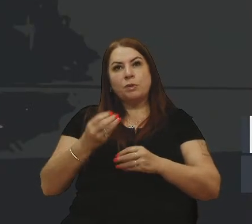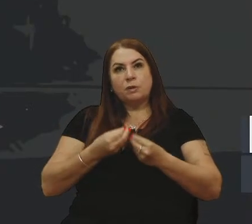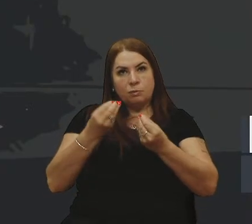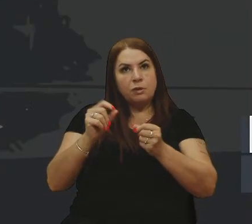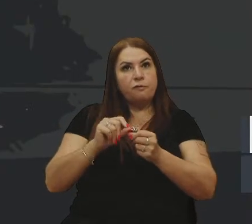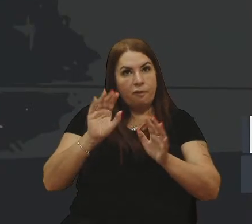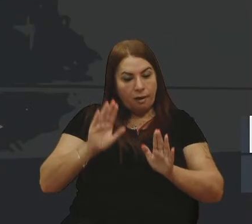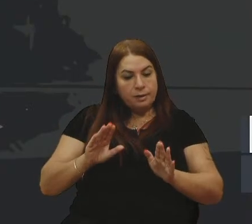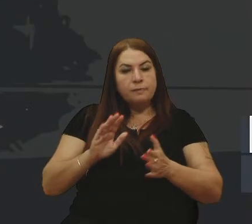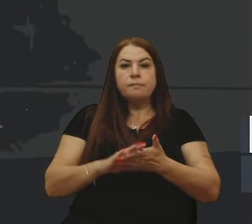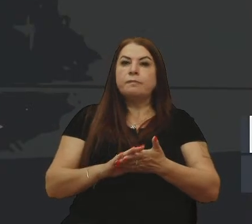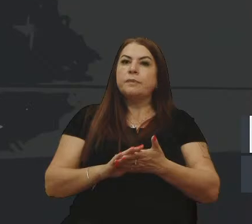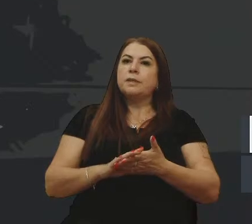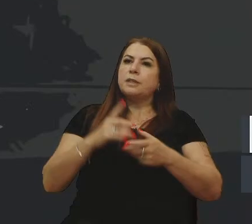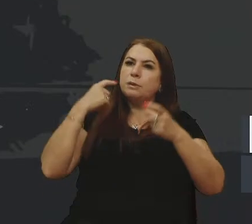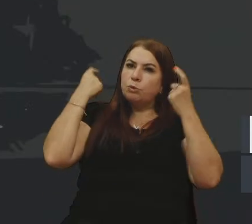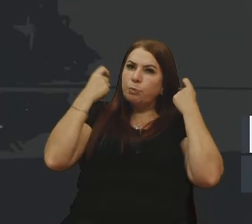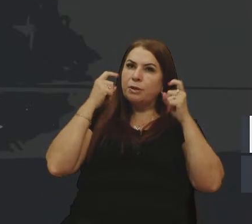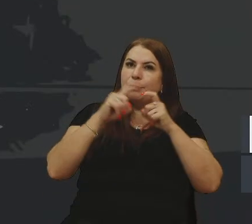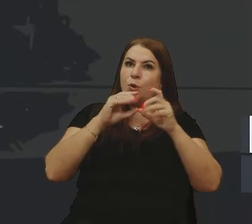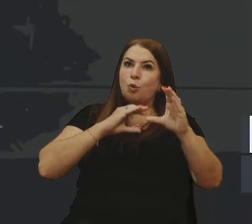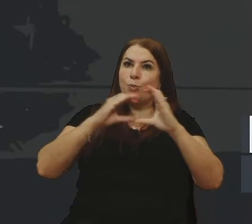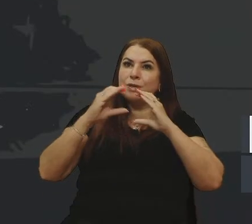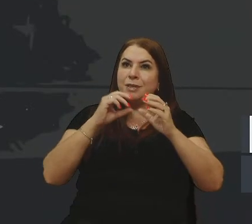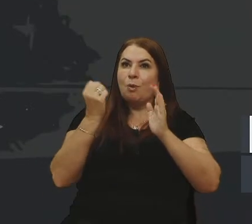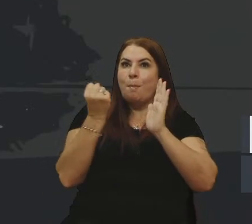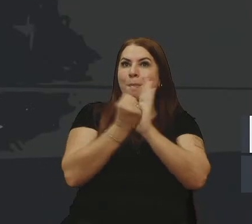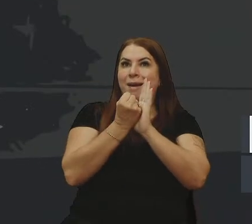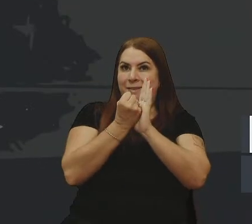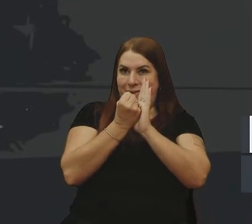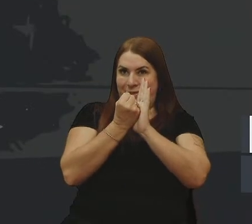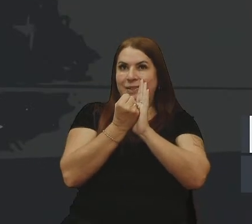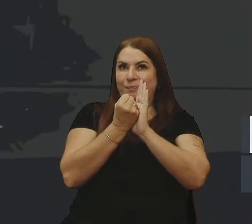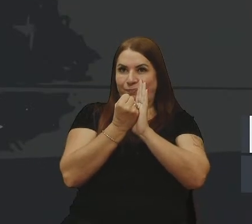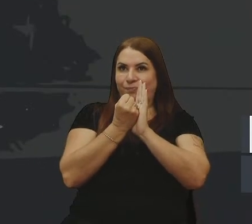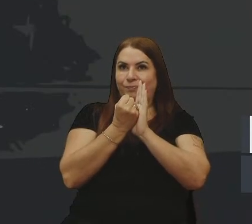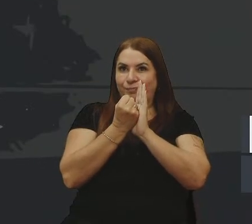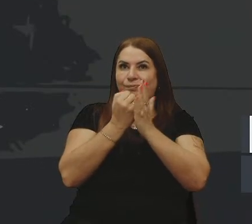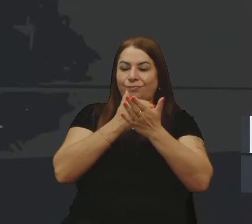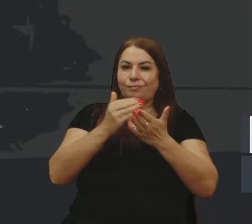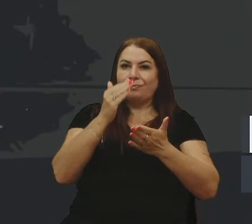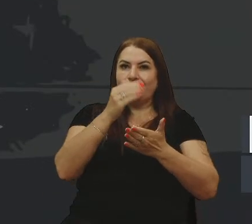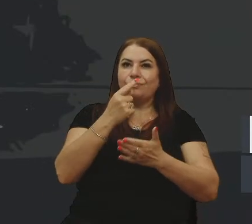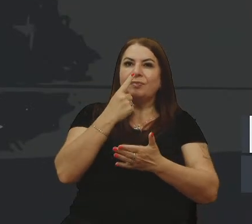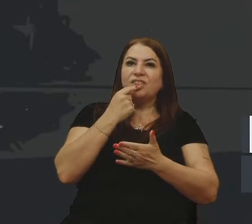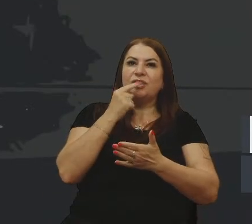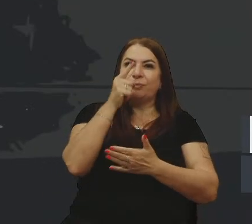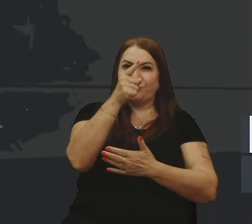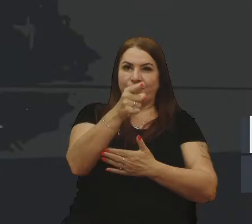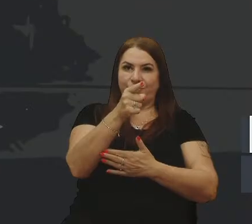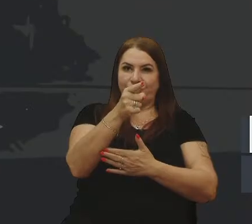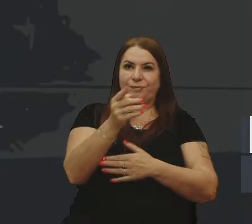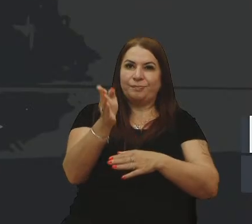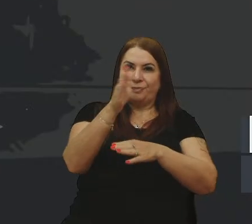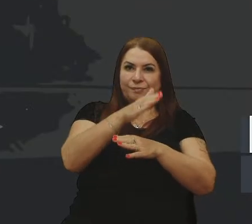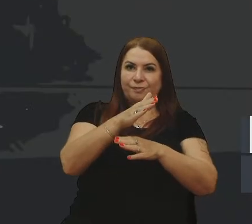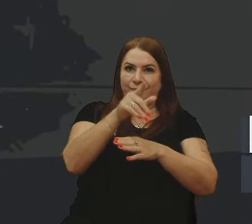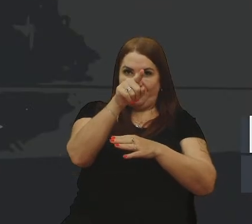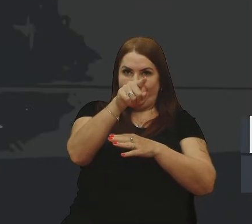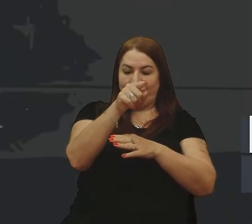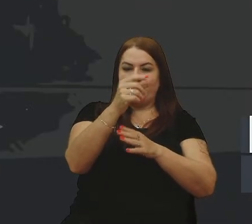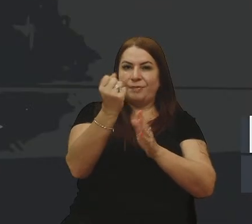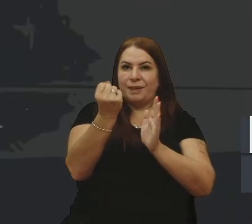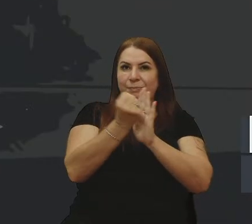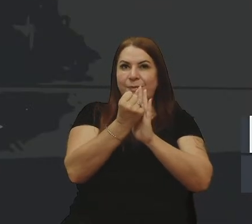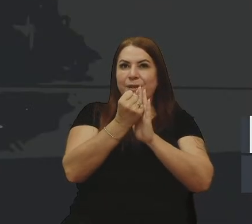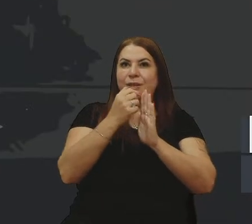faz. E a gente se preocupou muito com a comunicação da marca. Então, quando nós começamos, aquele vermelhão que está ali atrás da marca, era a